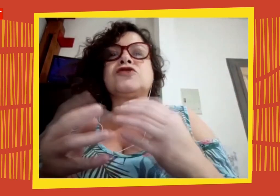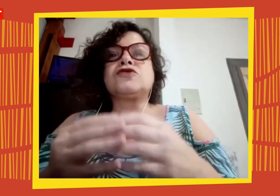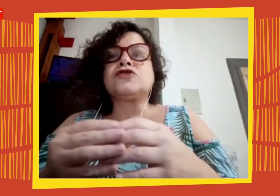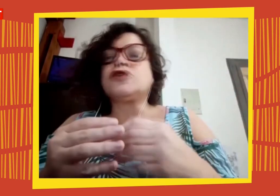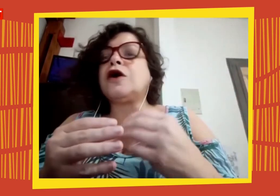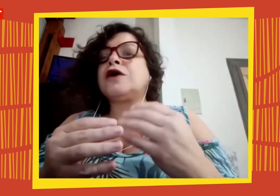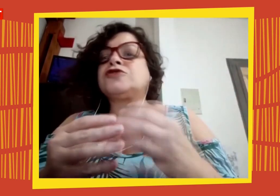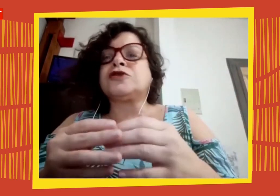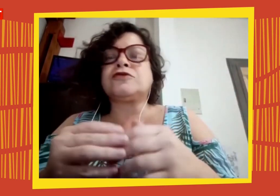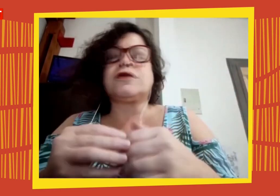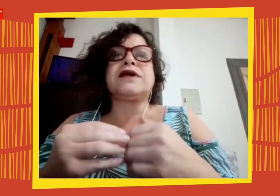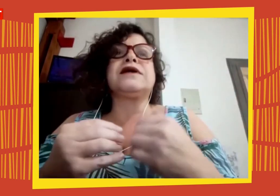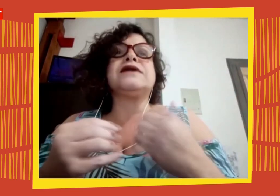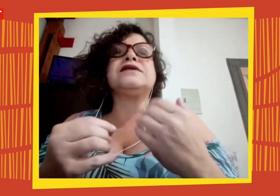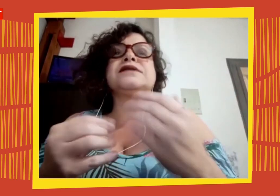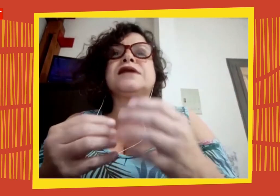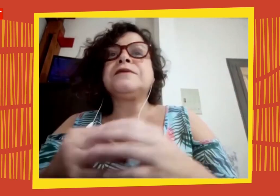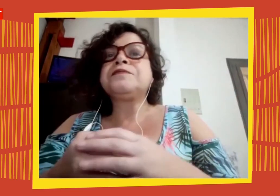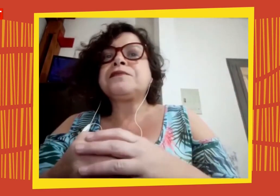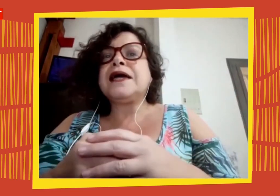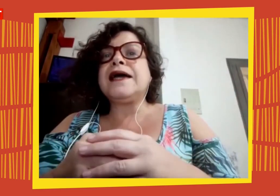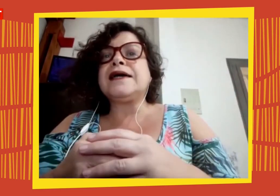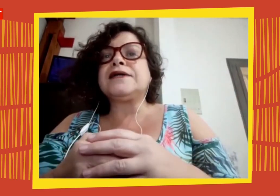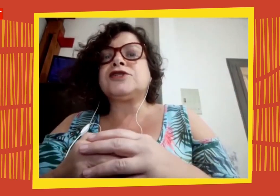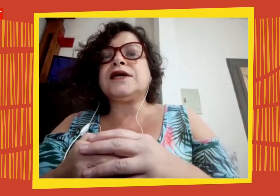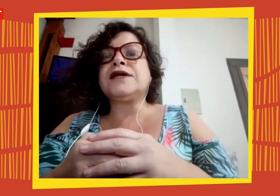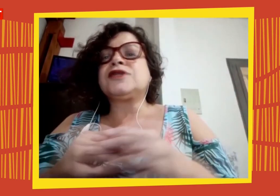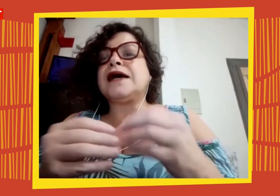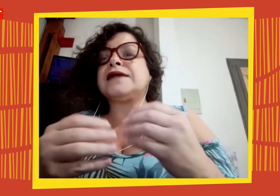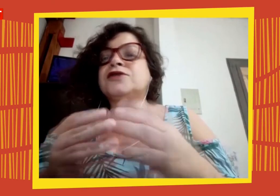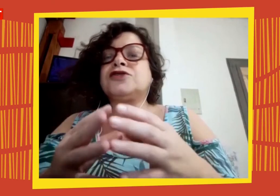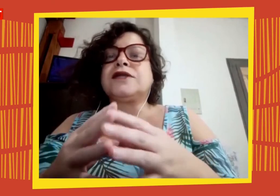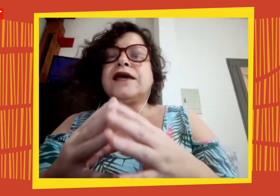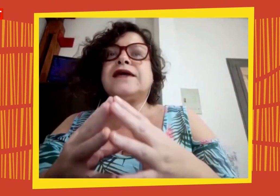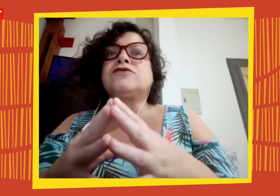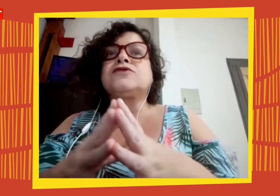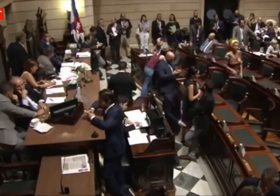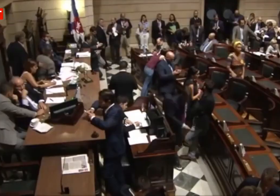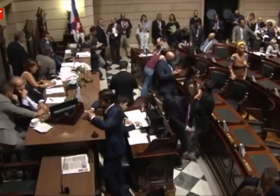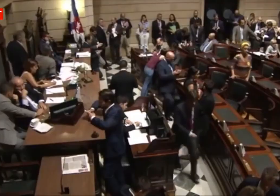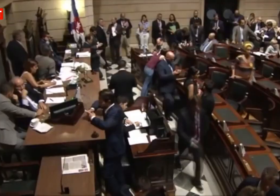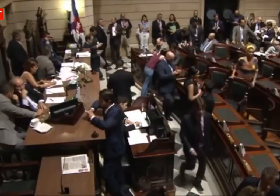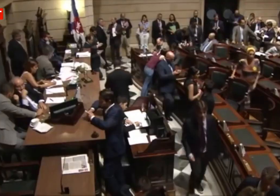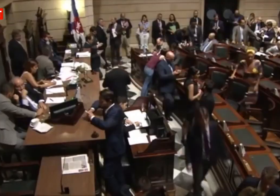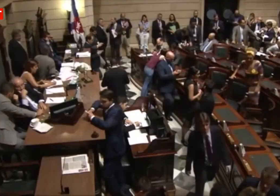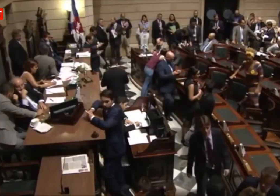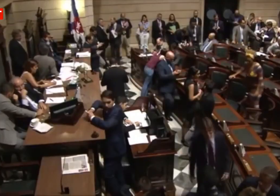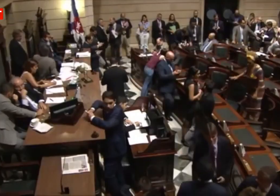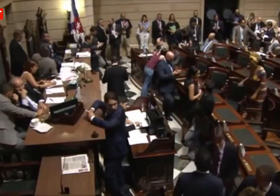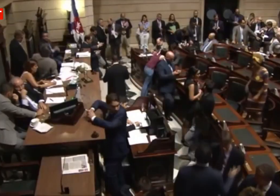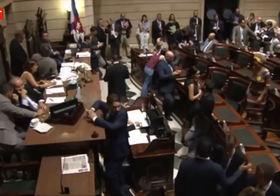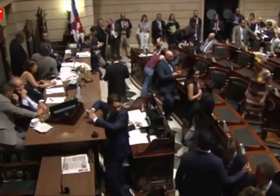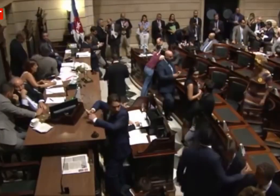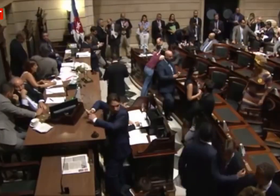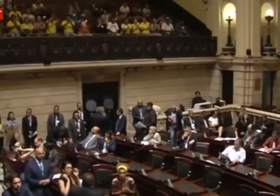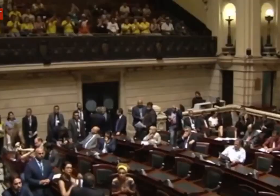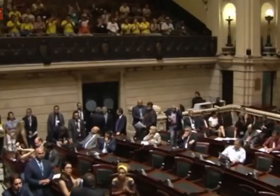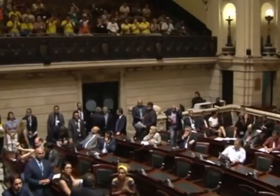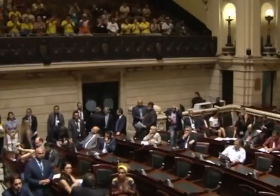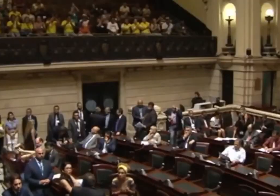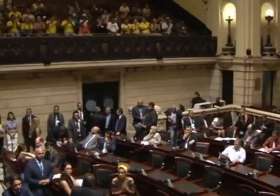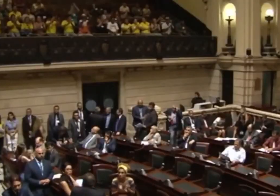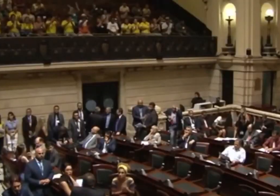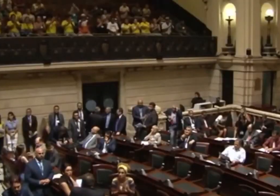Um discurso de ódio, de intolerância, de retirada de direitos. Segundo o estudo, as parlamentares